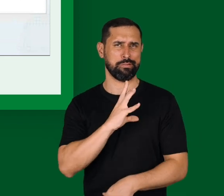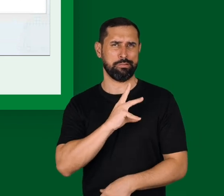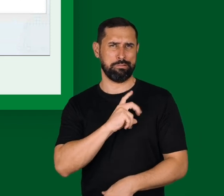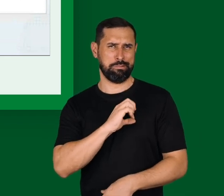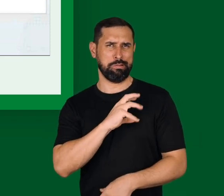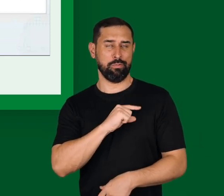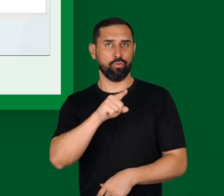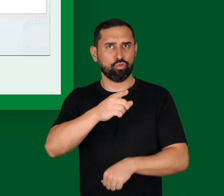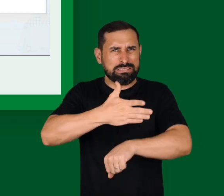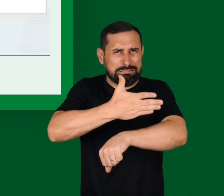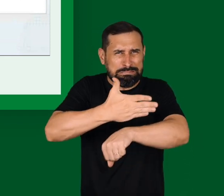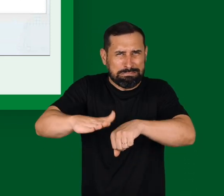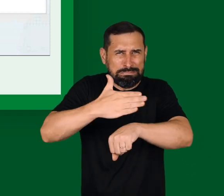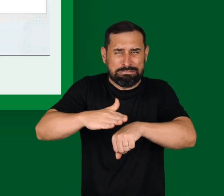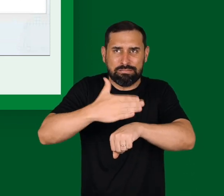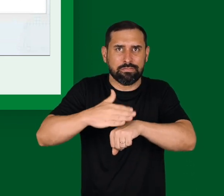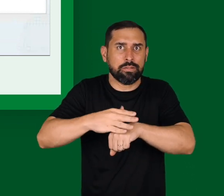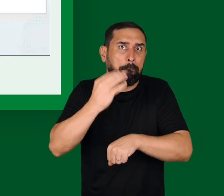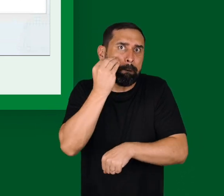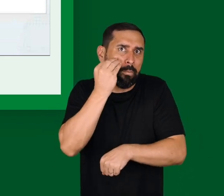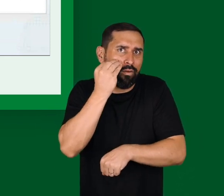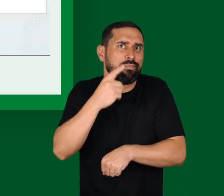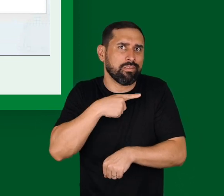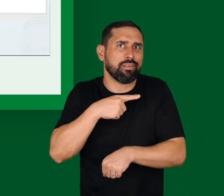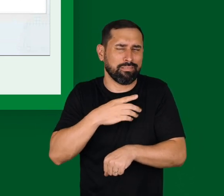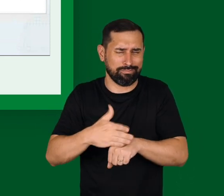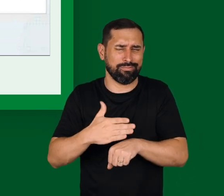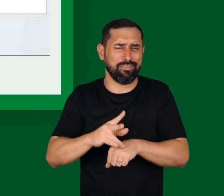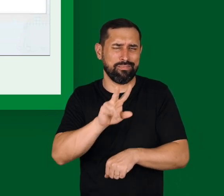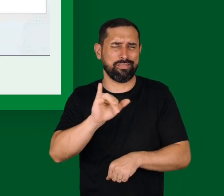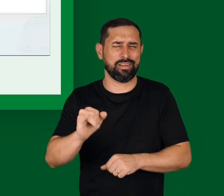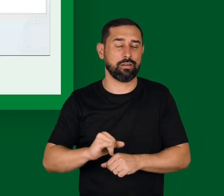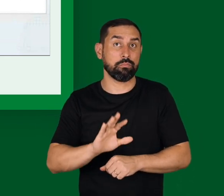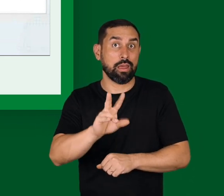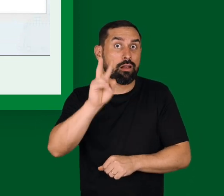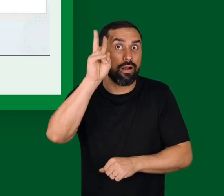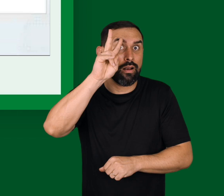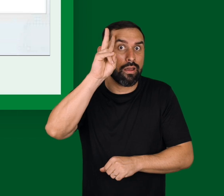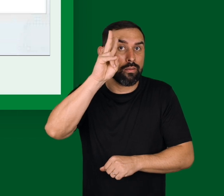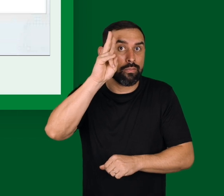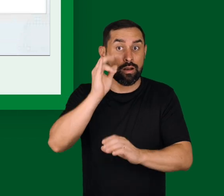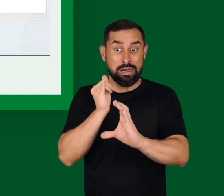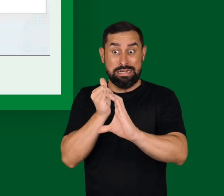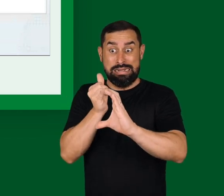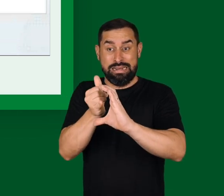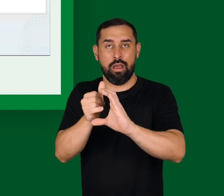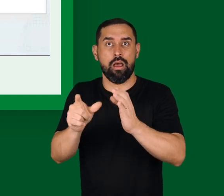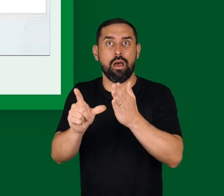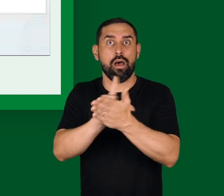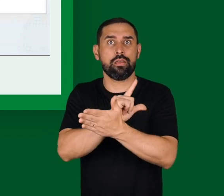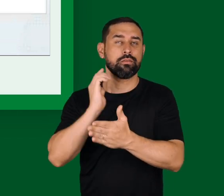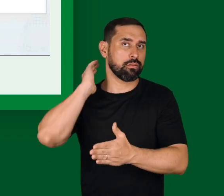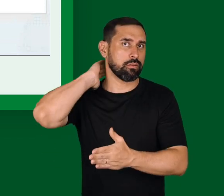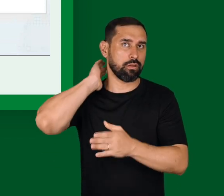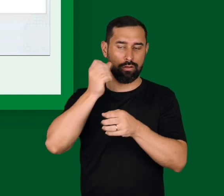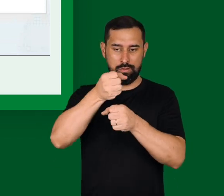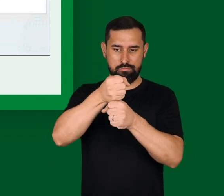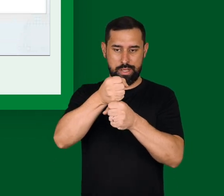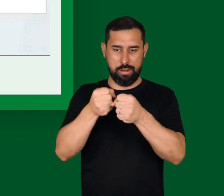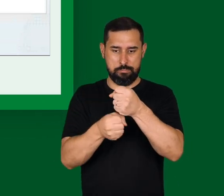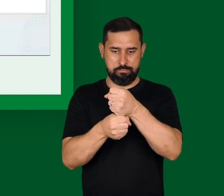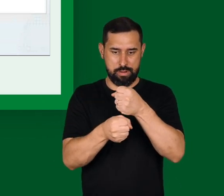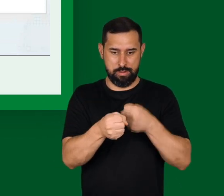durante as práticas do SAMU, né? Durante as atividades práticas, mas sempre lembrar, a gente tem que